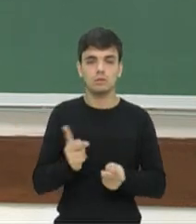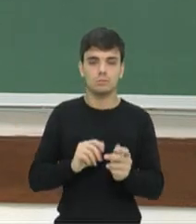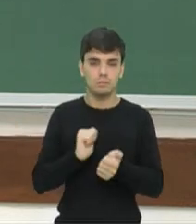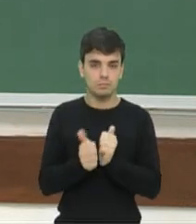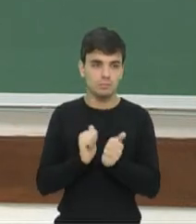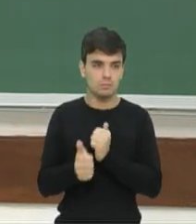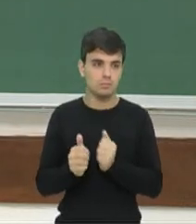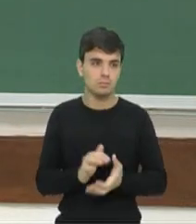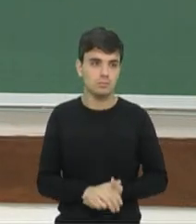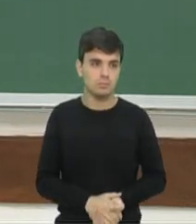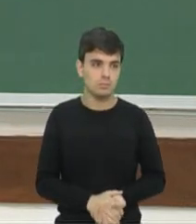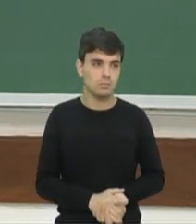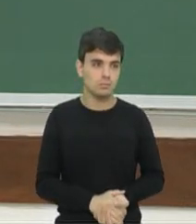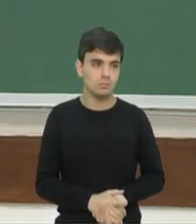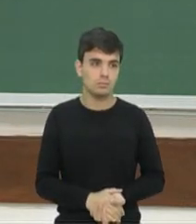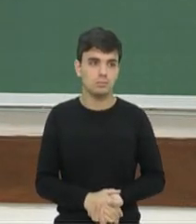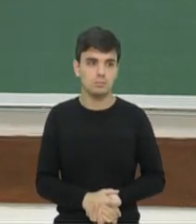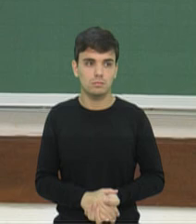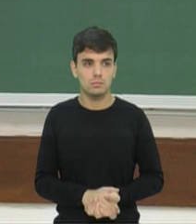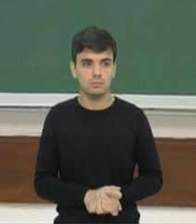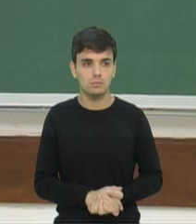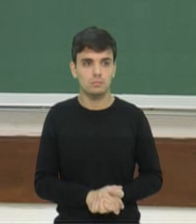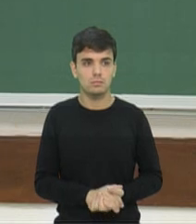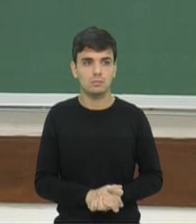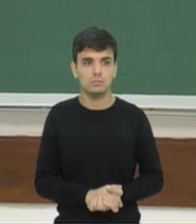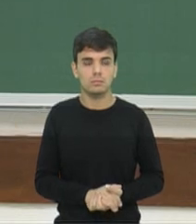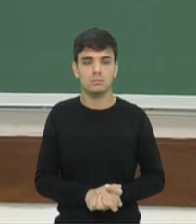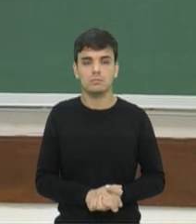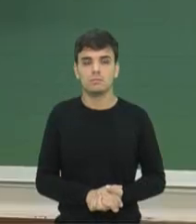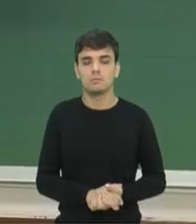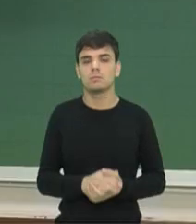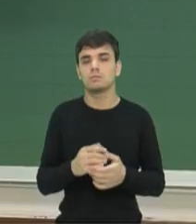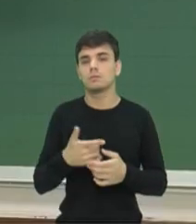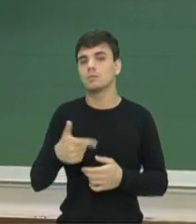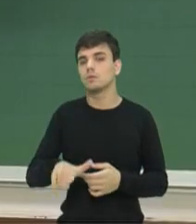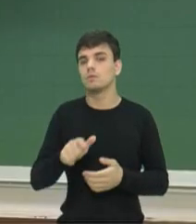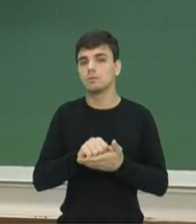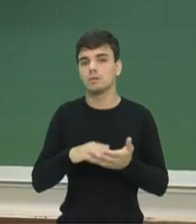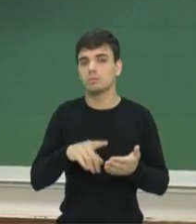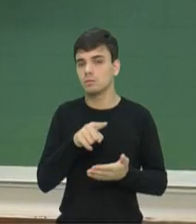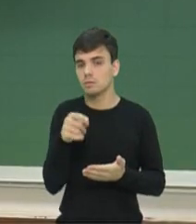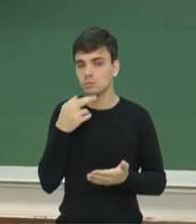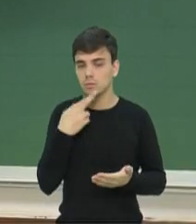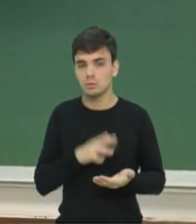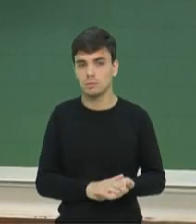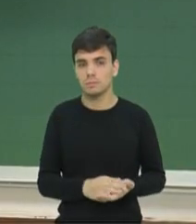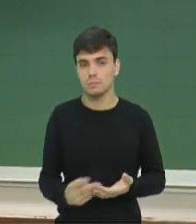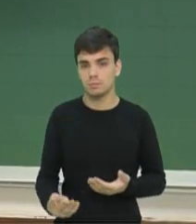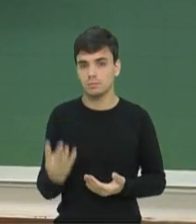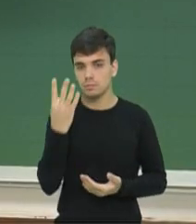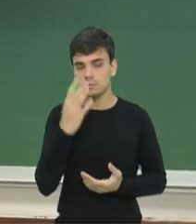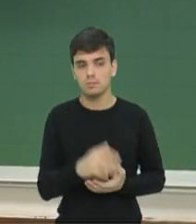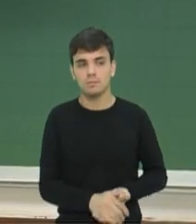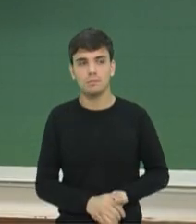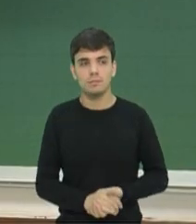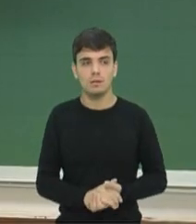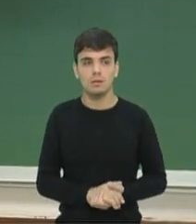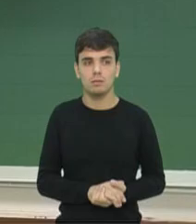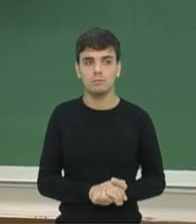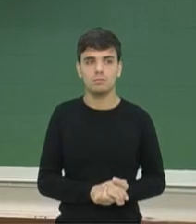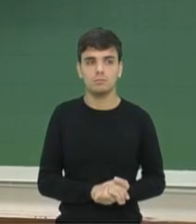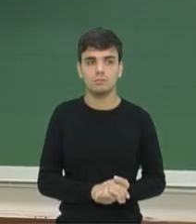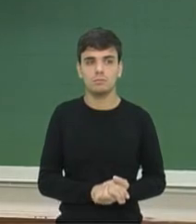Então, a resposta correta está aqui para vocês. Mais um exercício, mais um quiz. O quarto exercício da aula de hoje que fala o